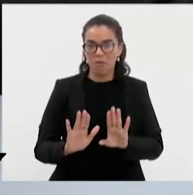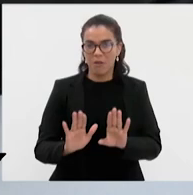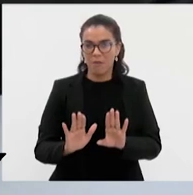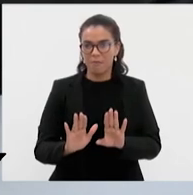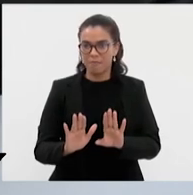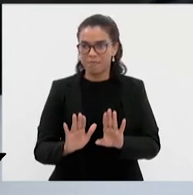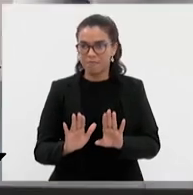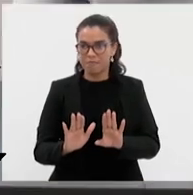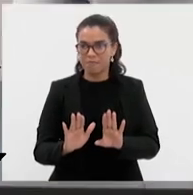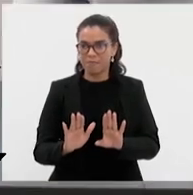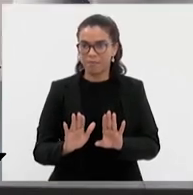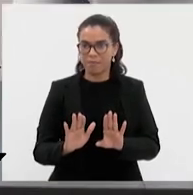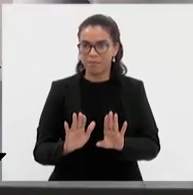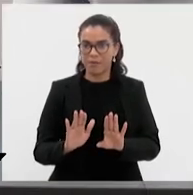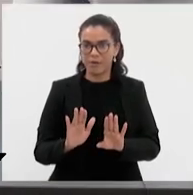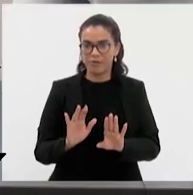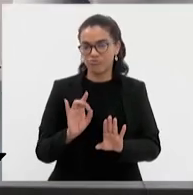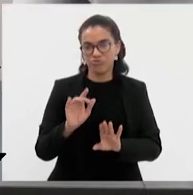parte da emenda? Não?